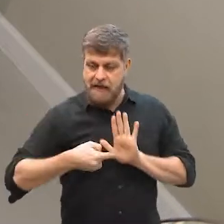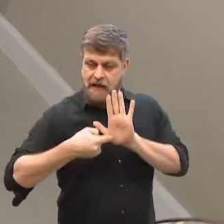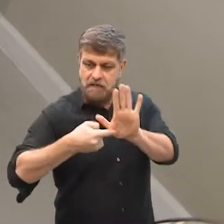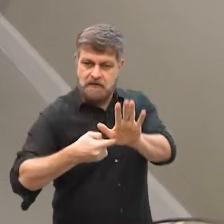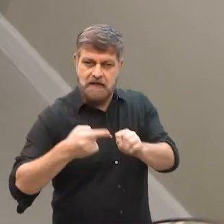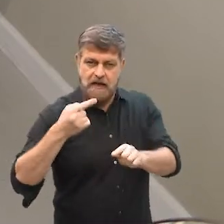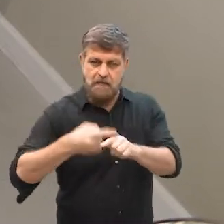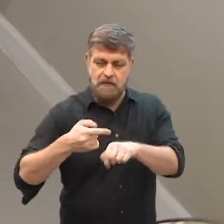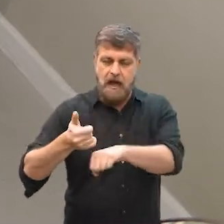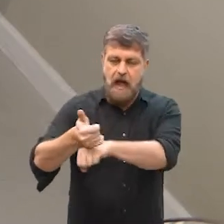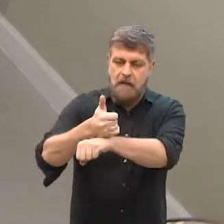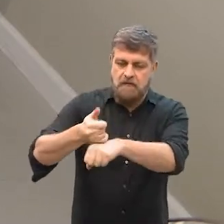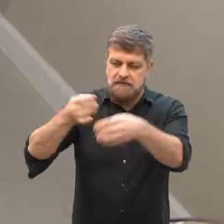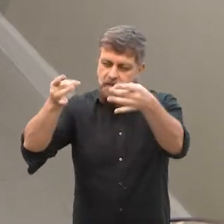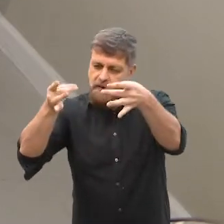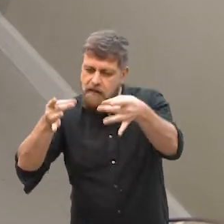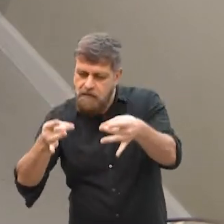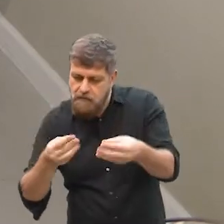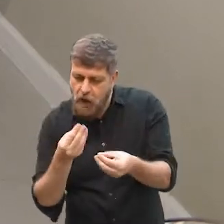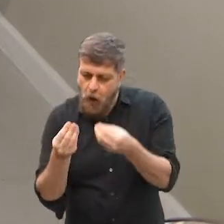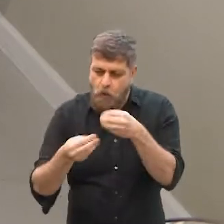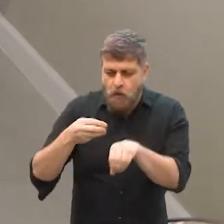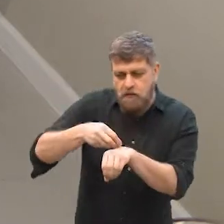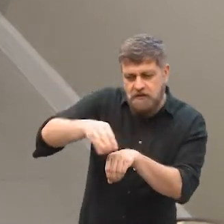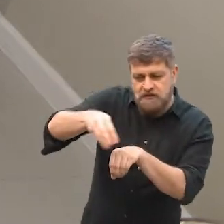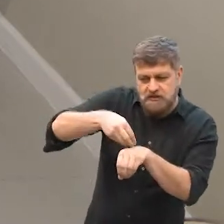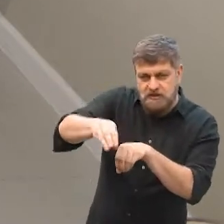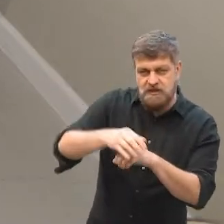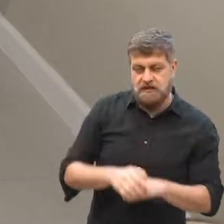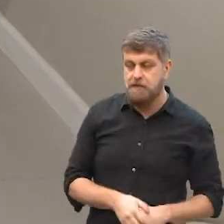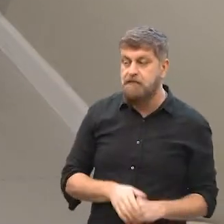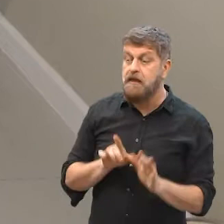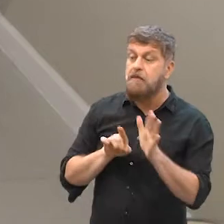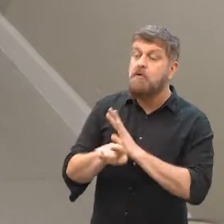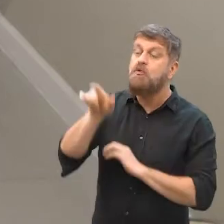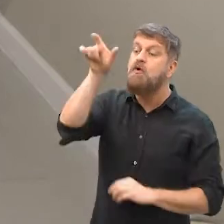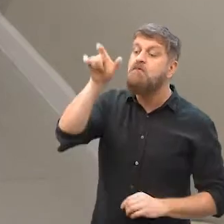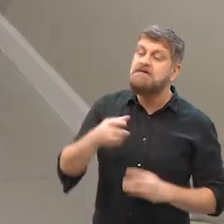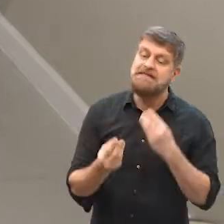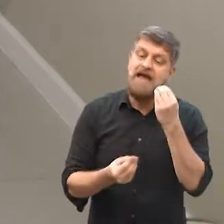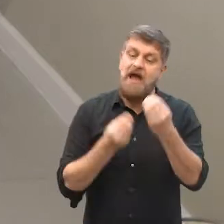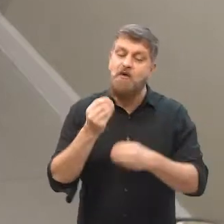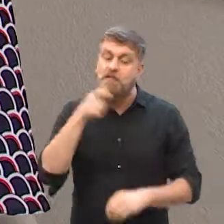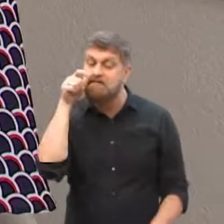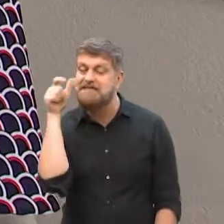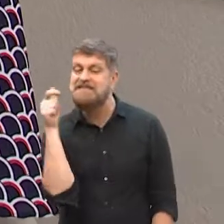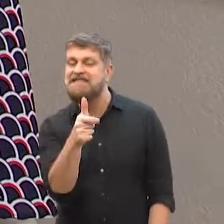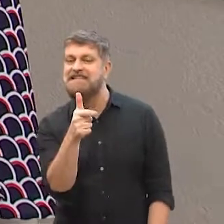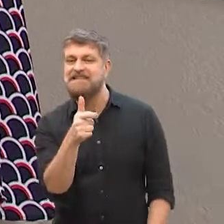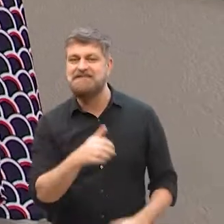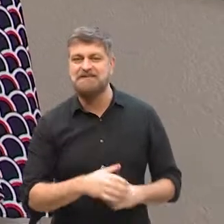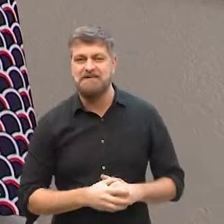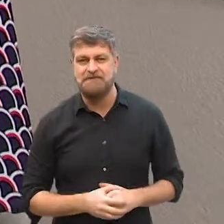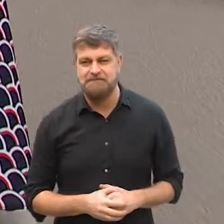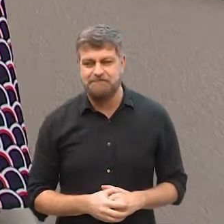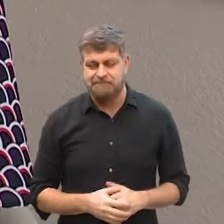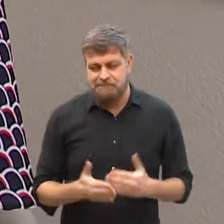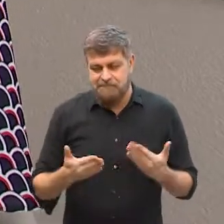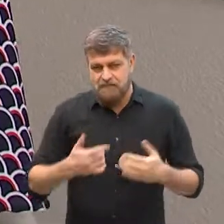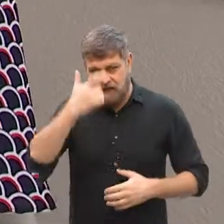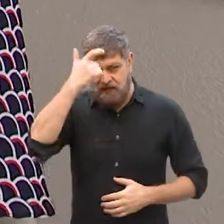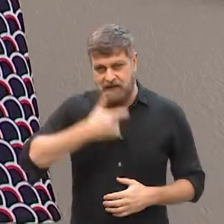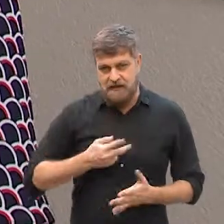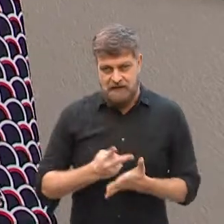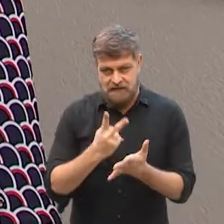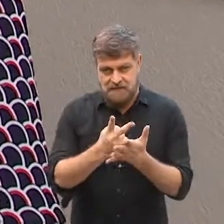pouco sobre a profissão, passar dicas e tudo mais. Como que você se interessou por essa profissão? Bom, eu sempre